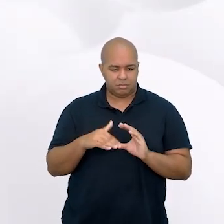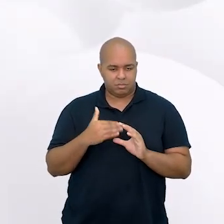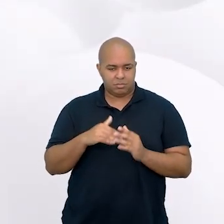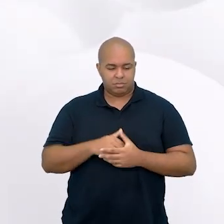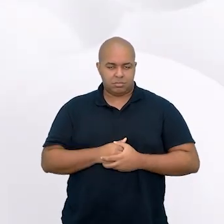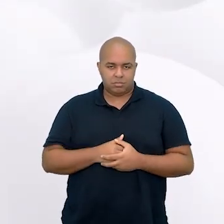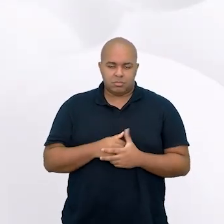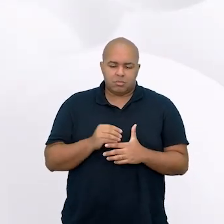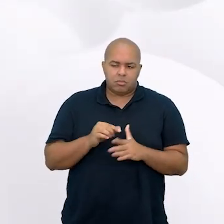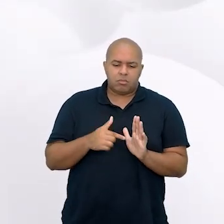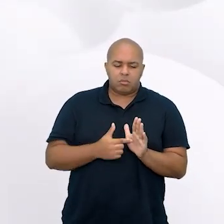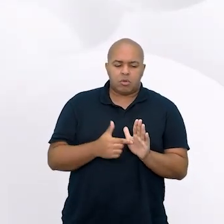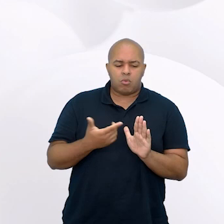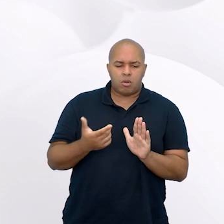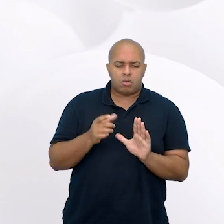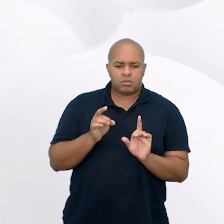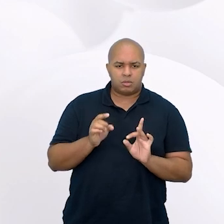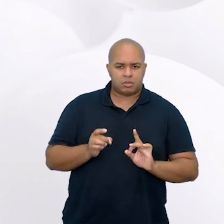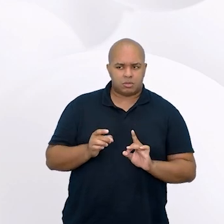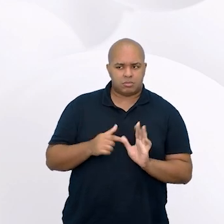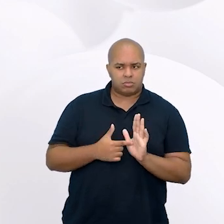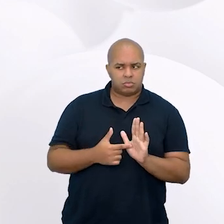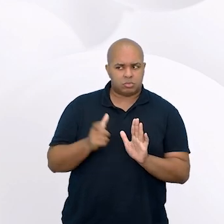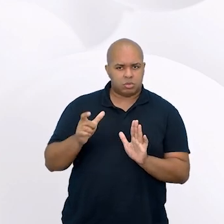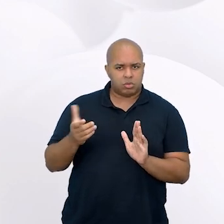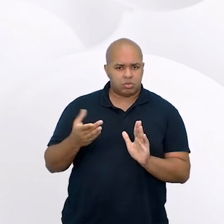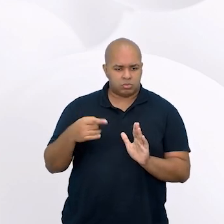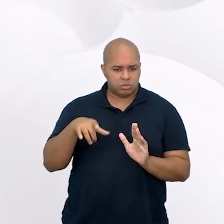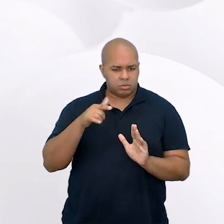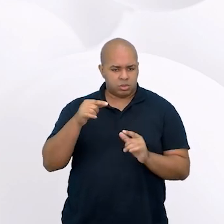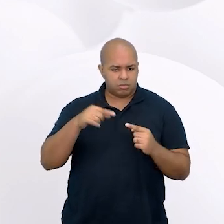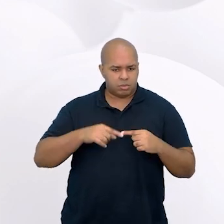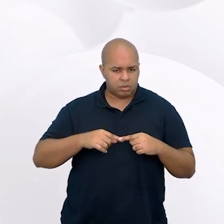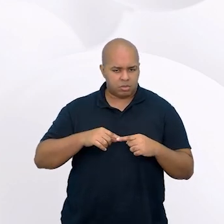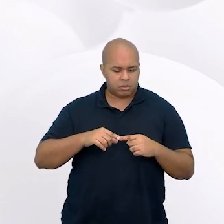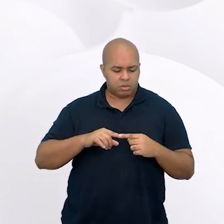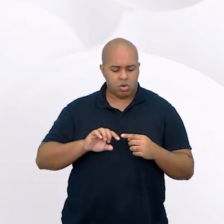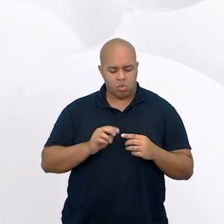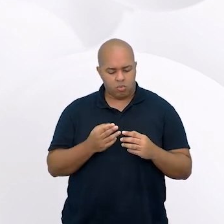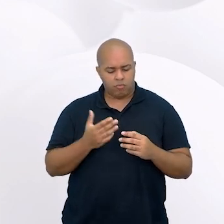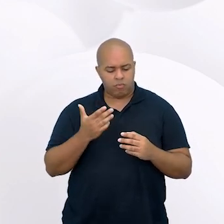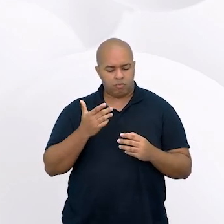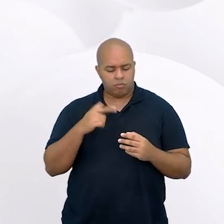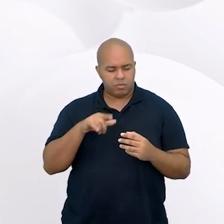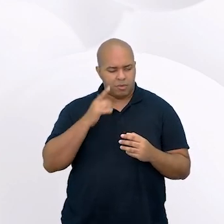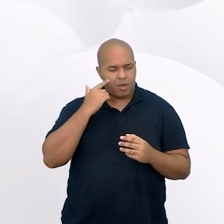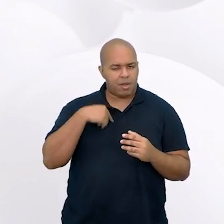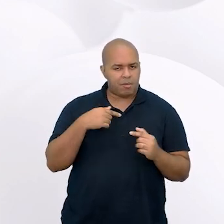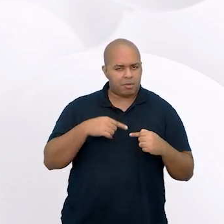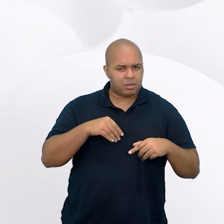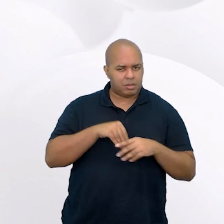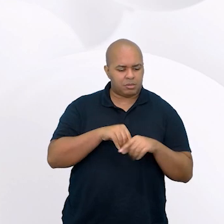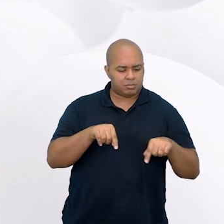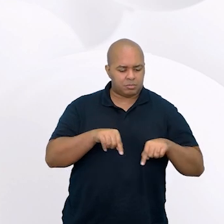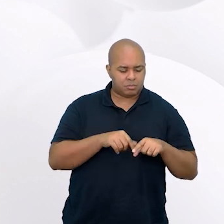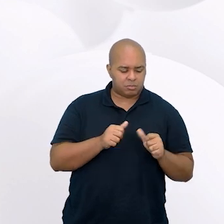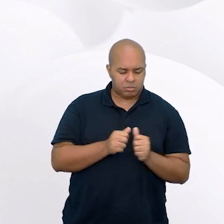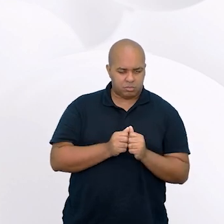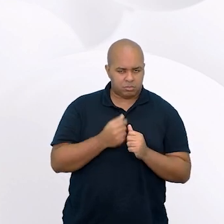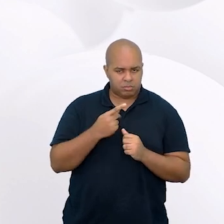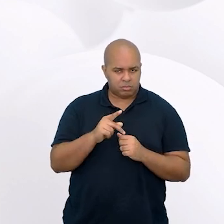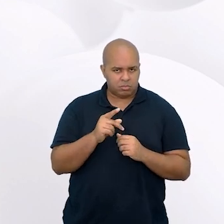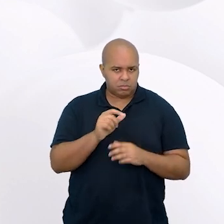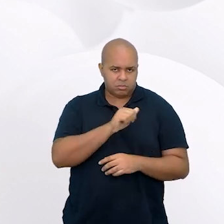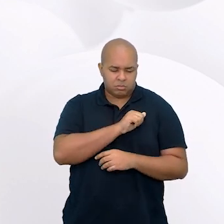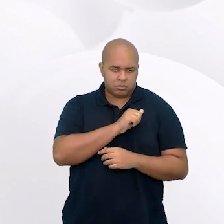chat. Indique qual das técnicas apresentadas hoje você aplicou ou aplicaria em sala de aula junto aos